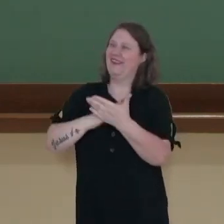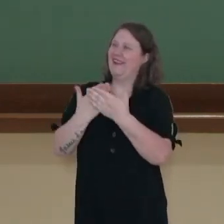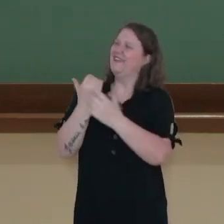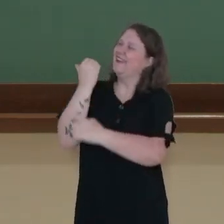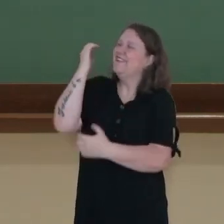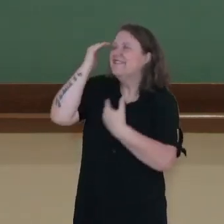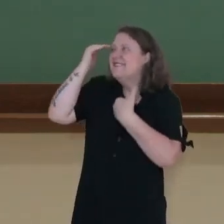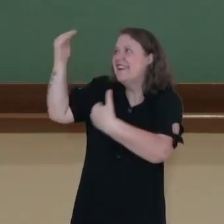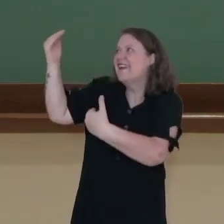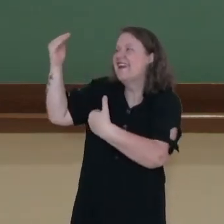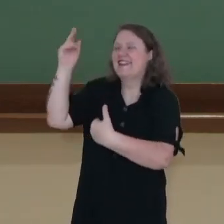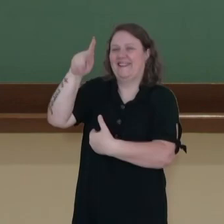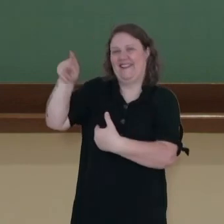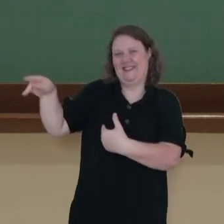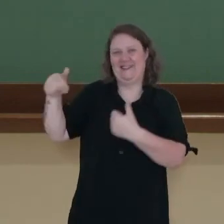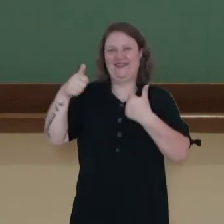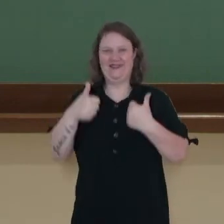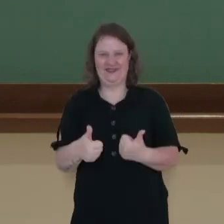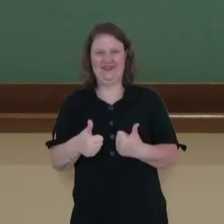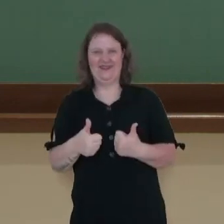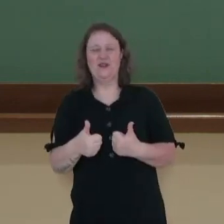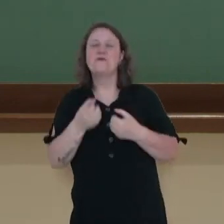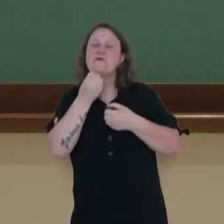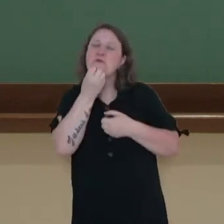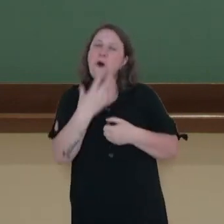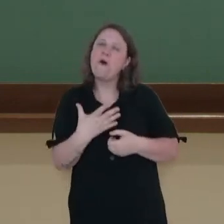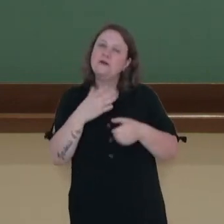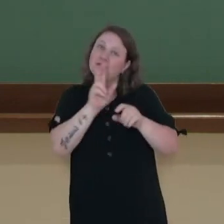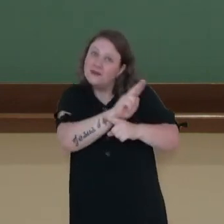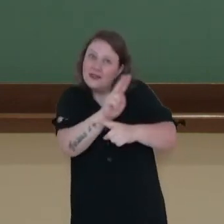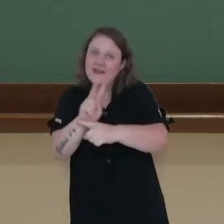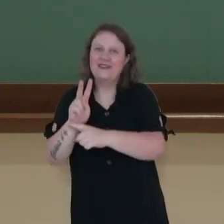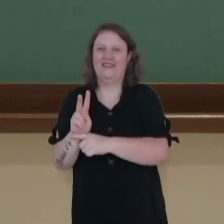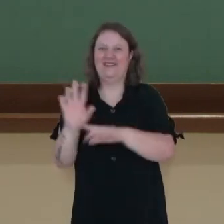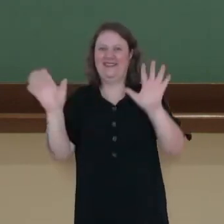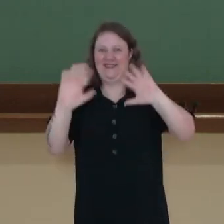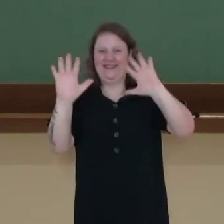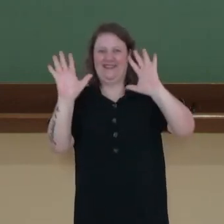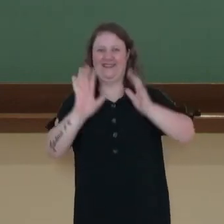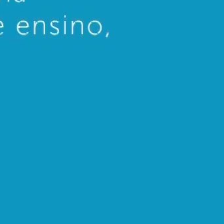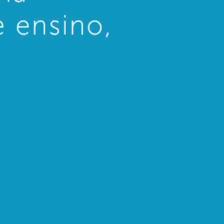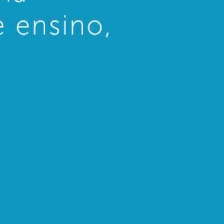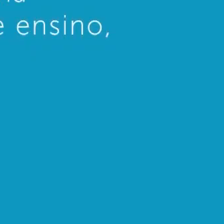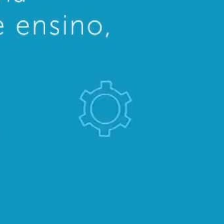Cláudia, muito obrigado, nosso intérprete. Fiquem bem, se cuidem e até a próxima.